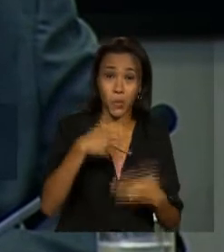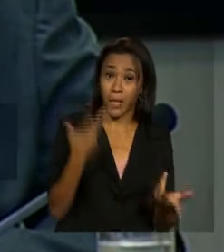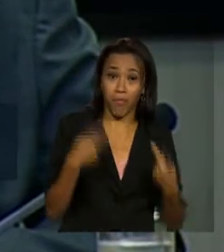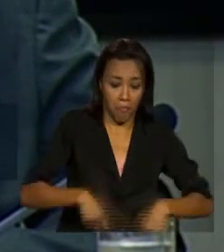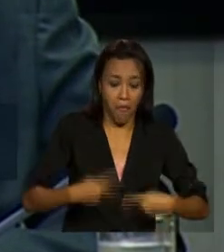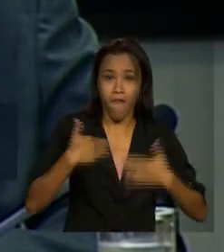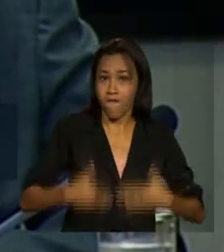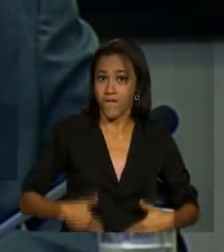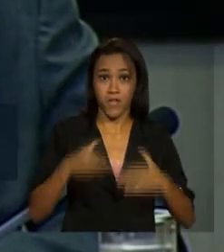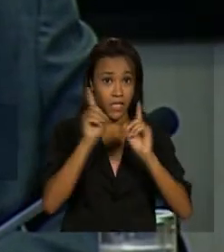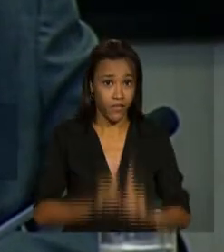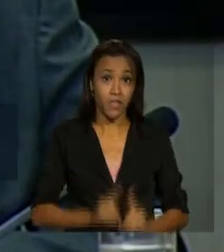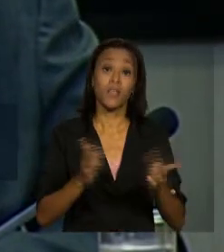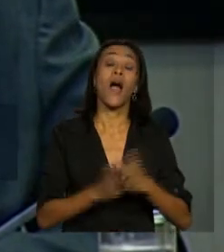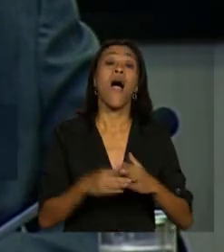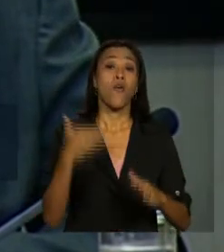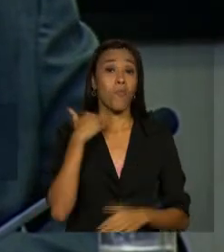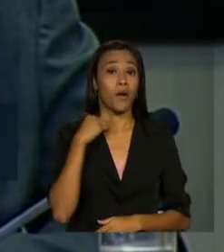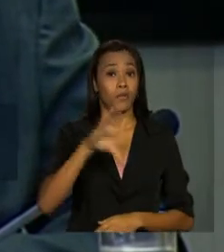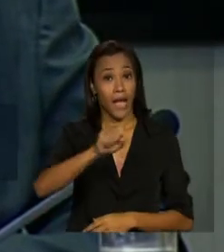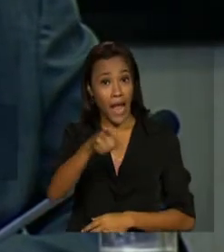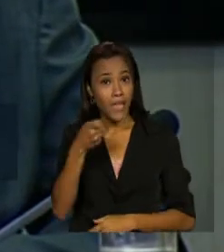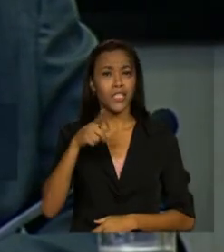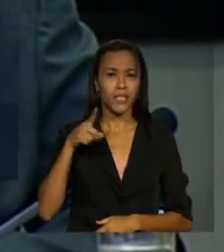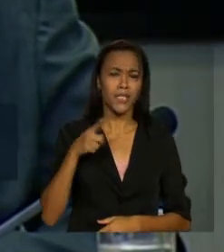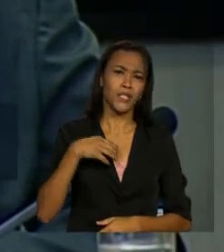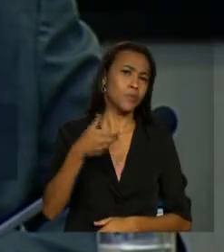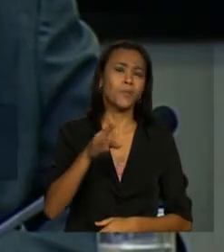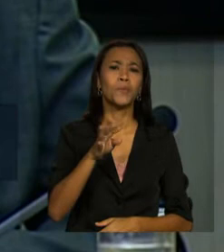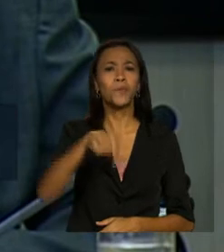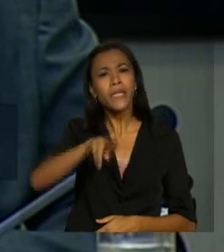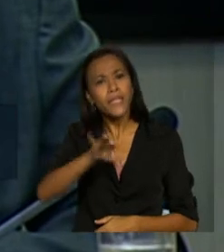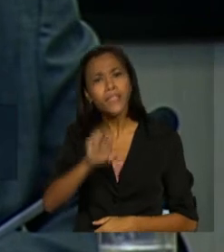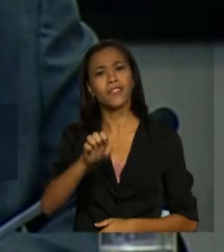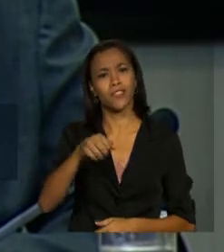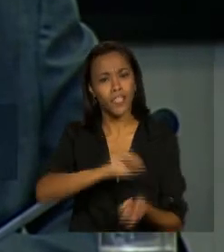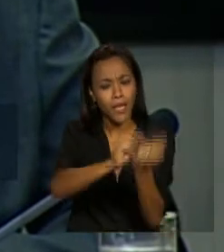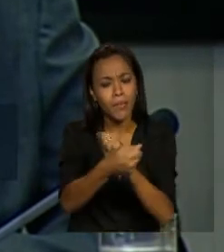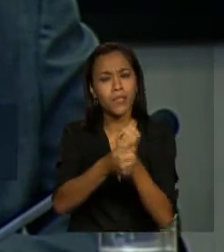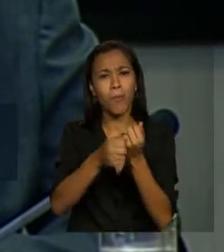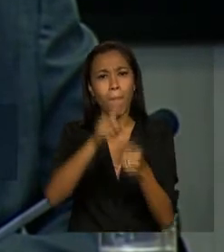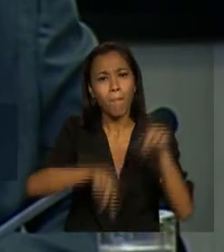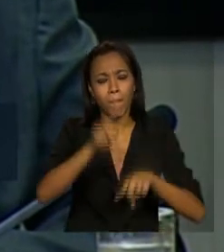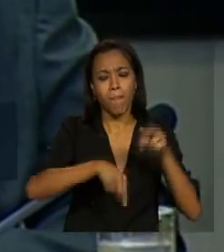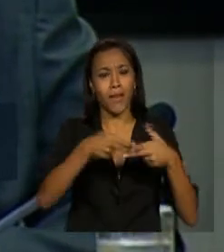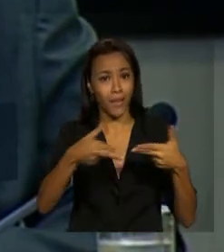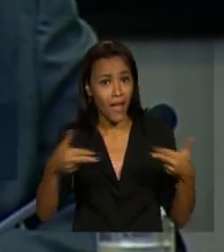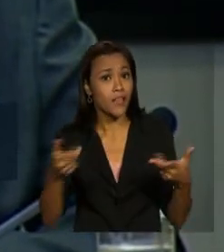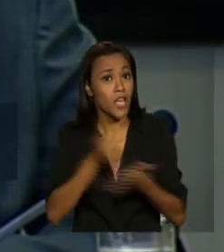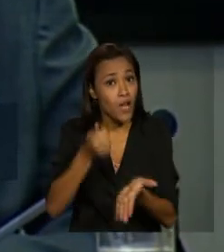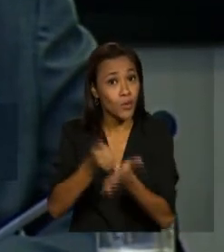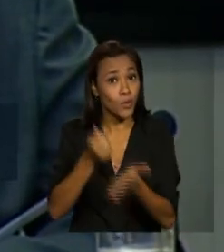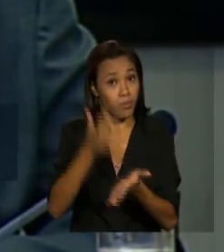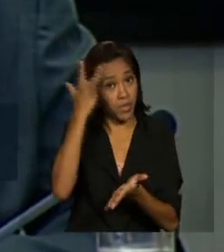outra deficiência, a Caixa Econômica fornece o kit de adaptação, né, que são, digamos assim, acessórios para que essa casa ainda fique mais